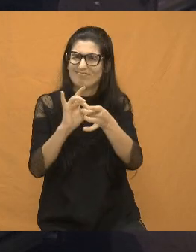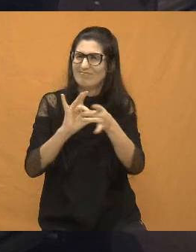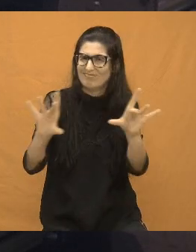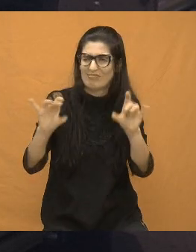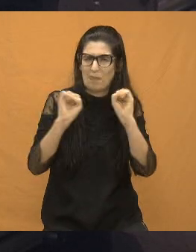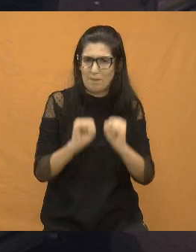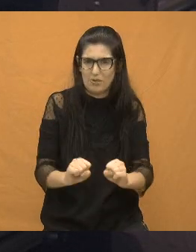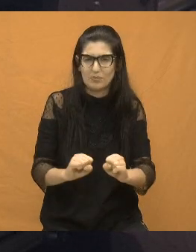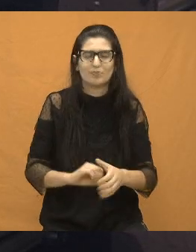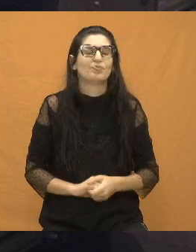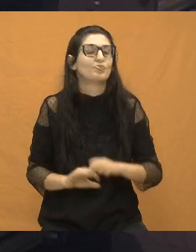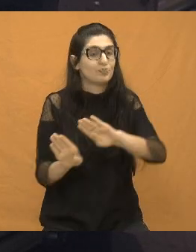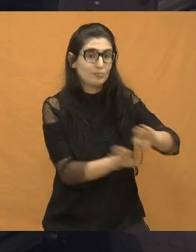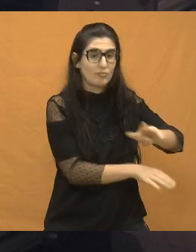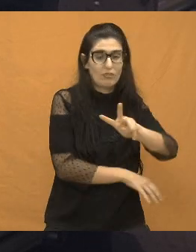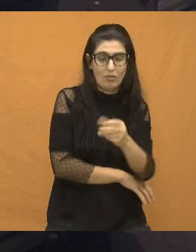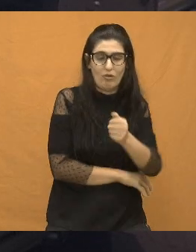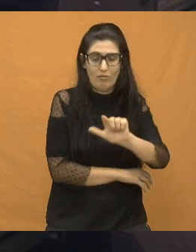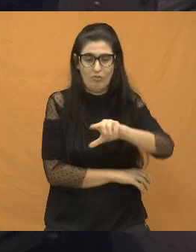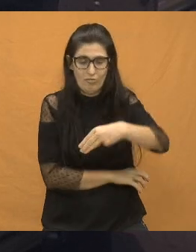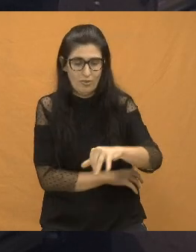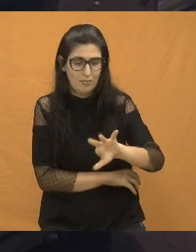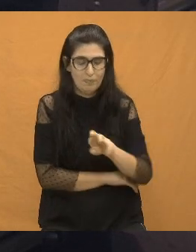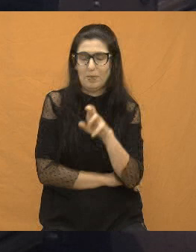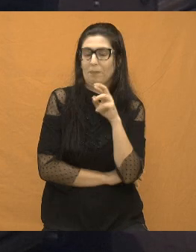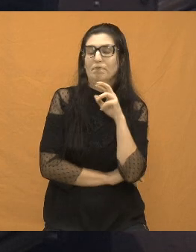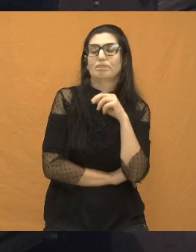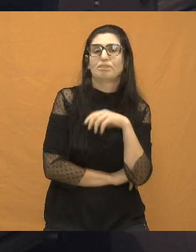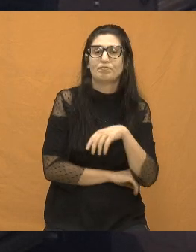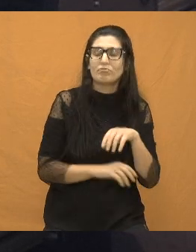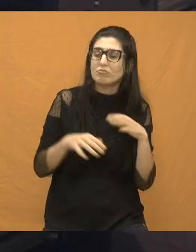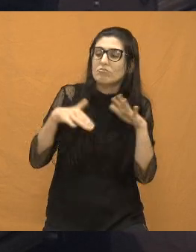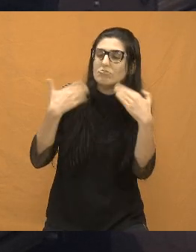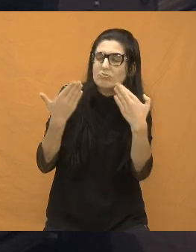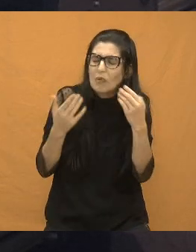Eu estava vendo aqui, ó, por que o PVA